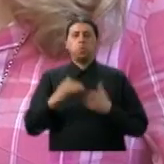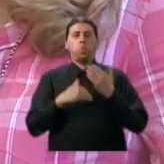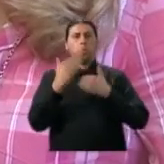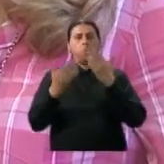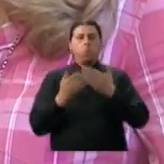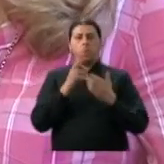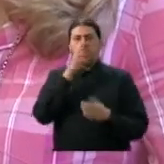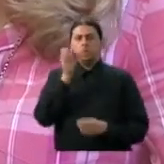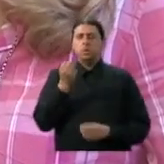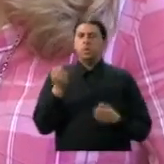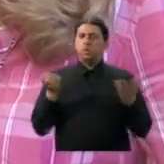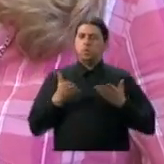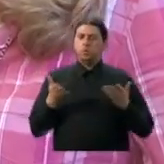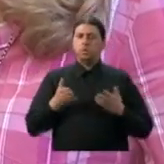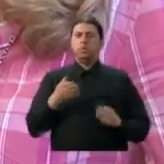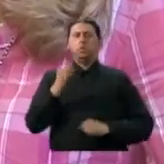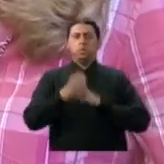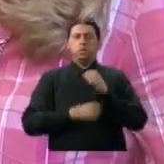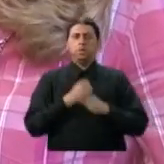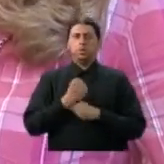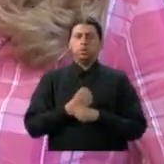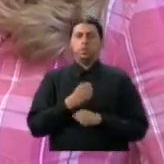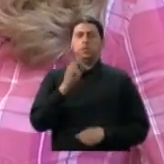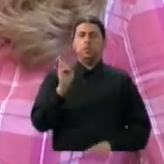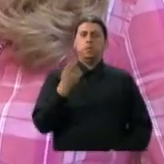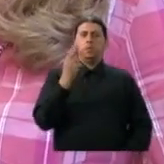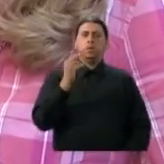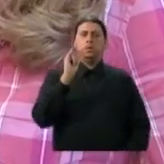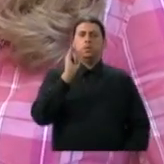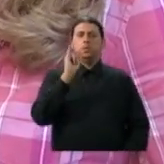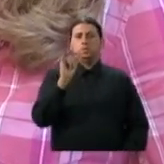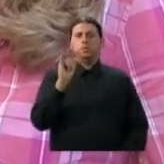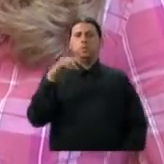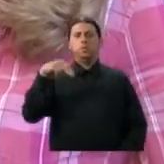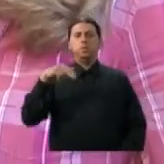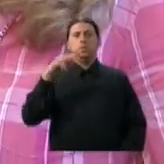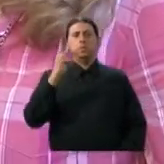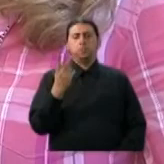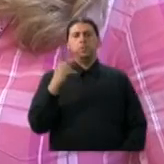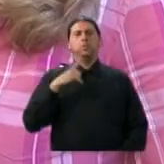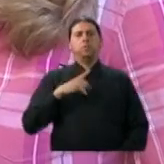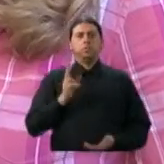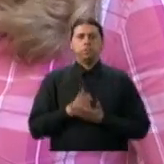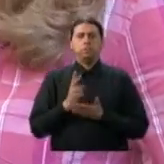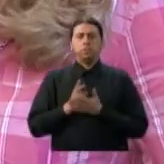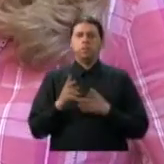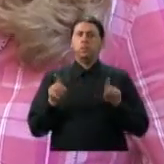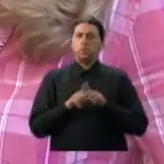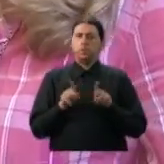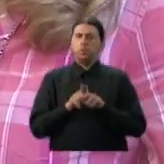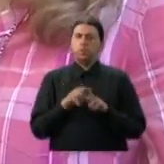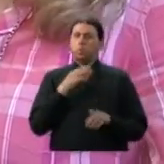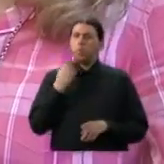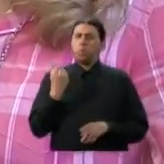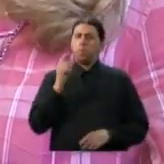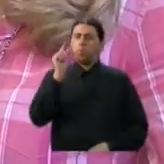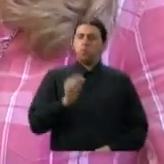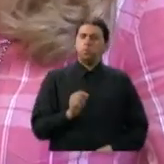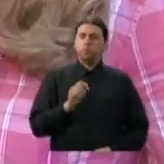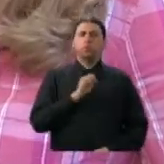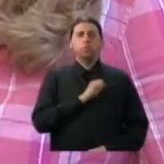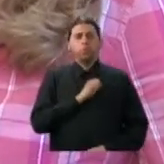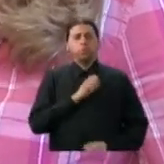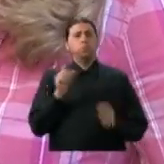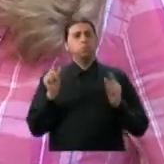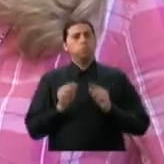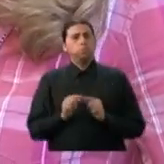gravidade, como este ano, por exemplo, influenza H3N2, que foi o mais prevalente, a gente tem um número pequeno de óbitos, né, um número